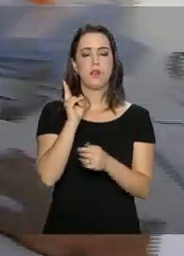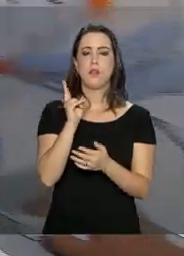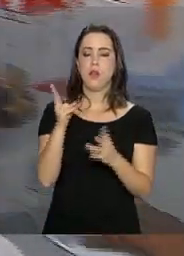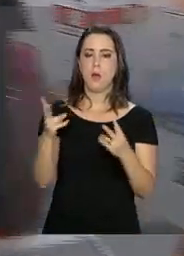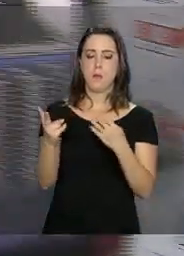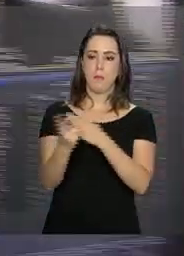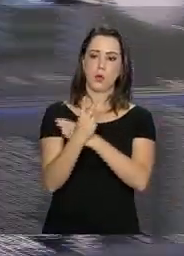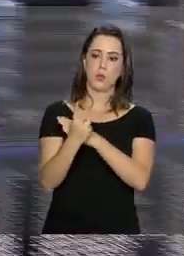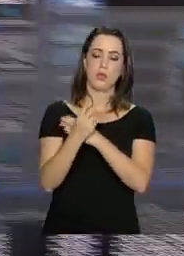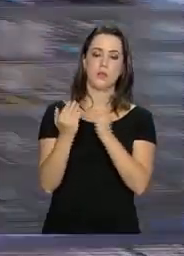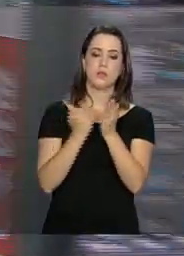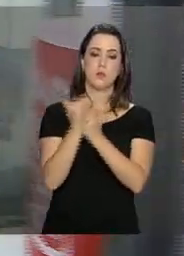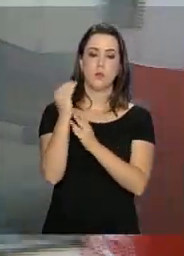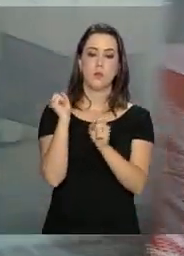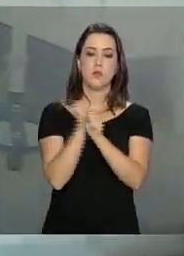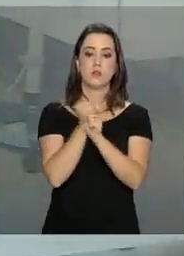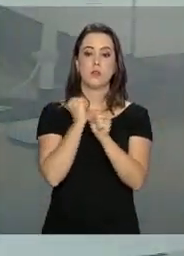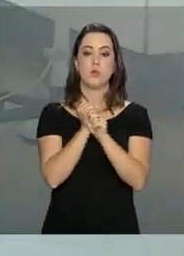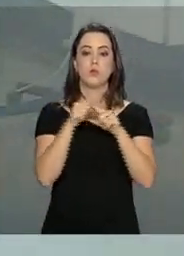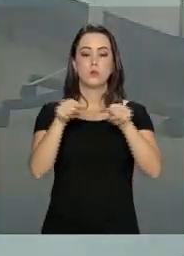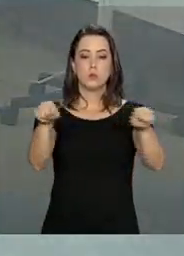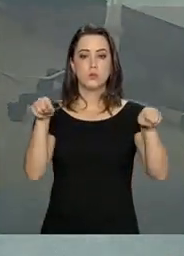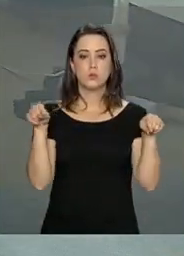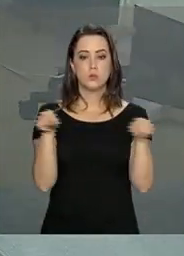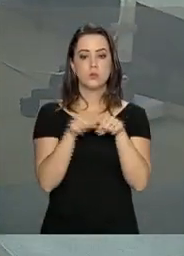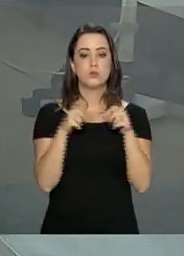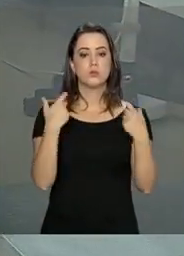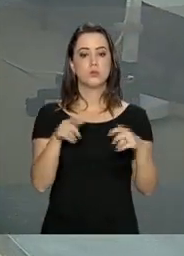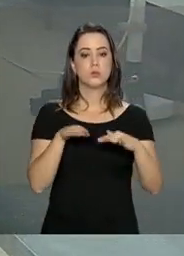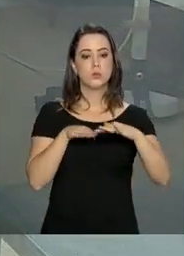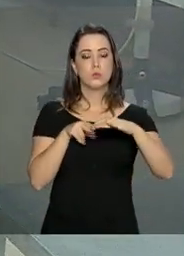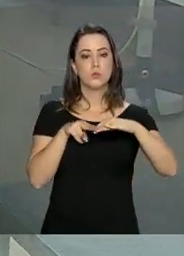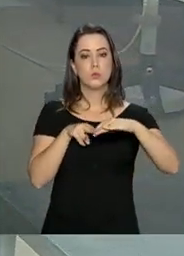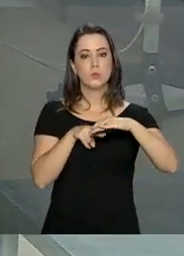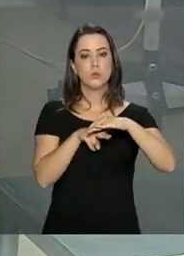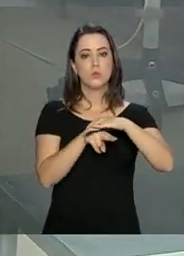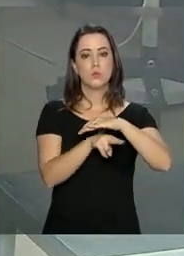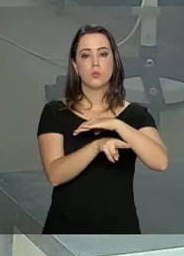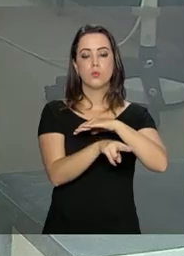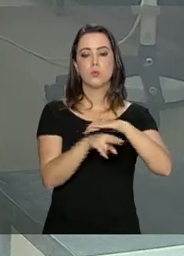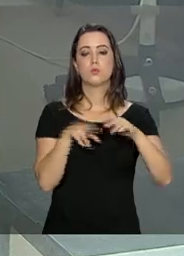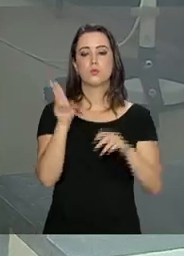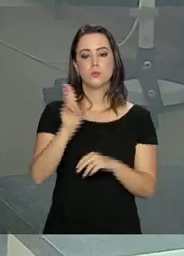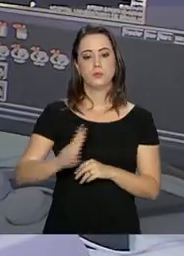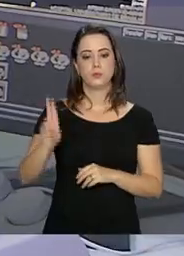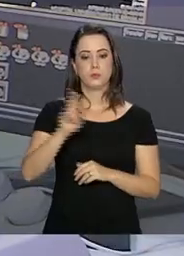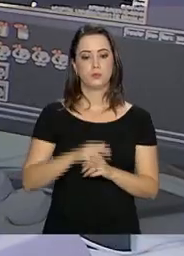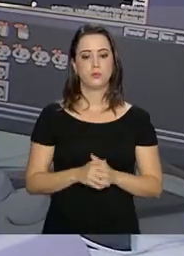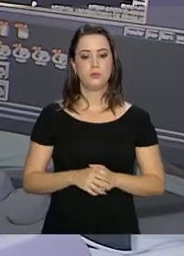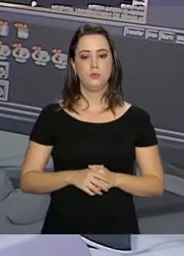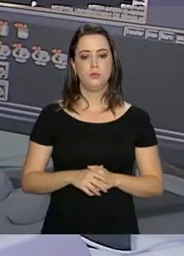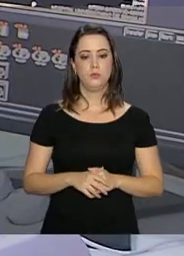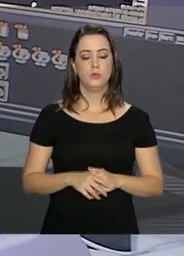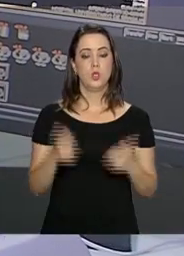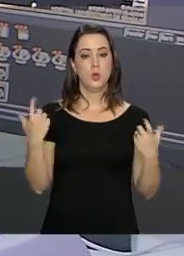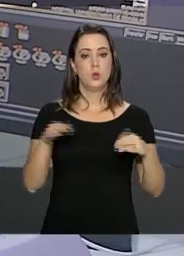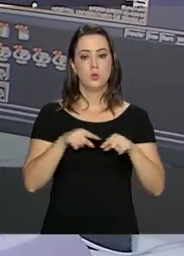proteção começa na construção do espaço onde os aparelhos de radiação são usados. As salas